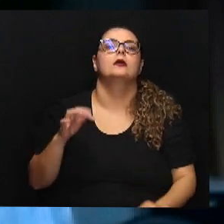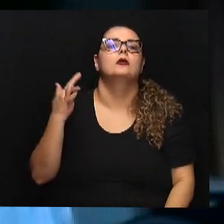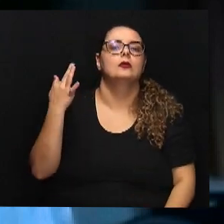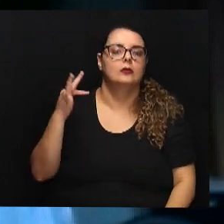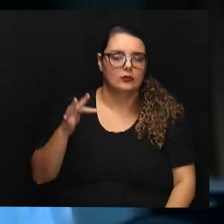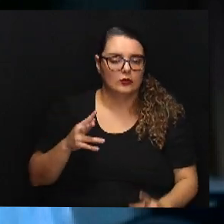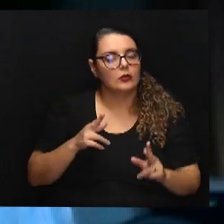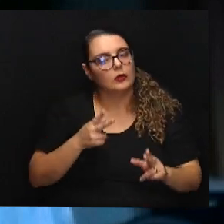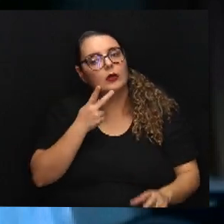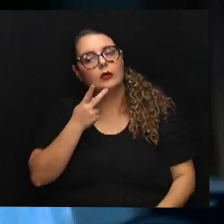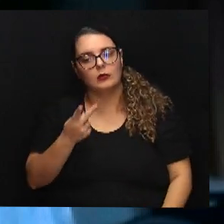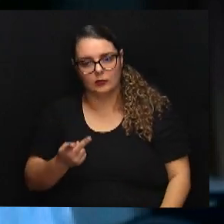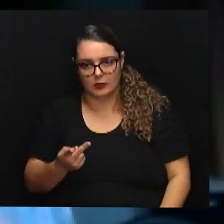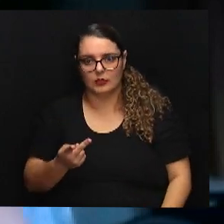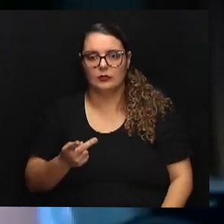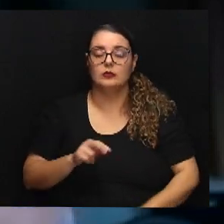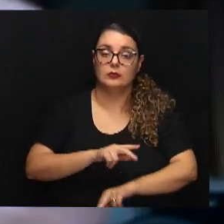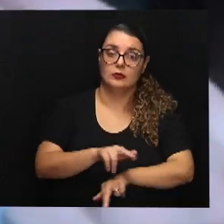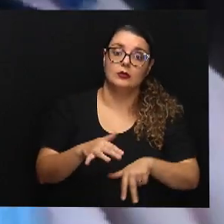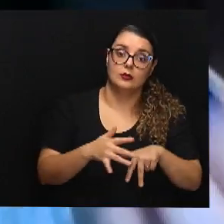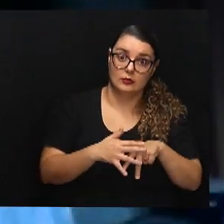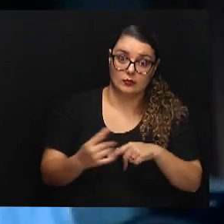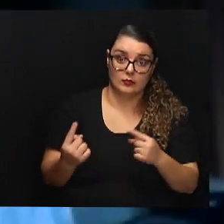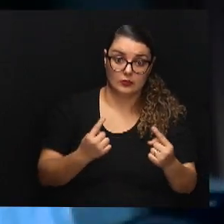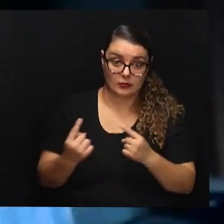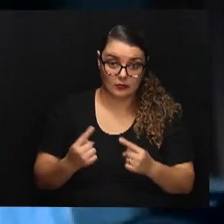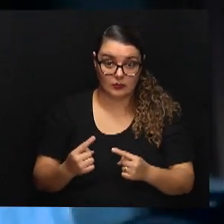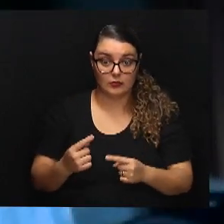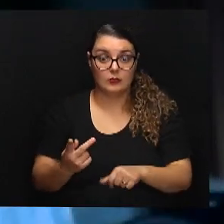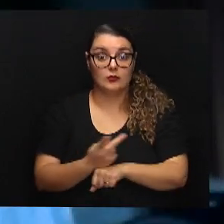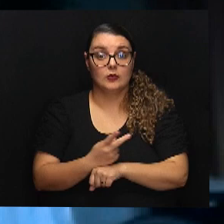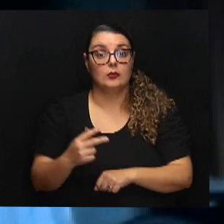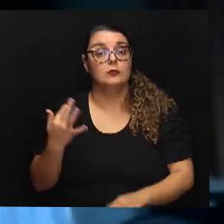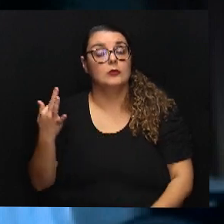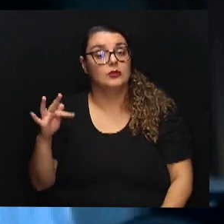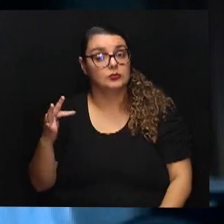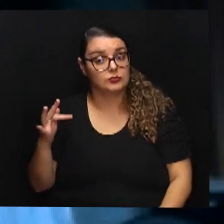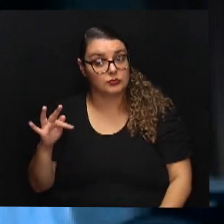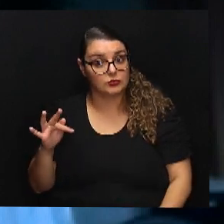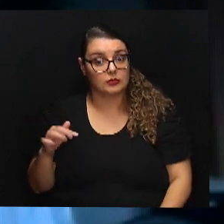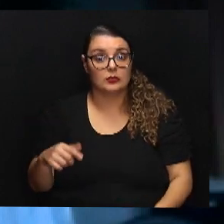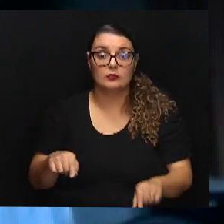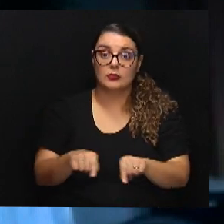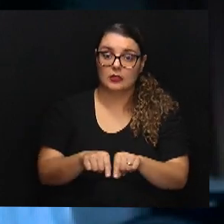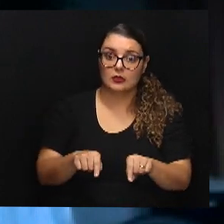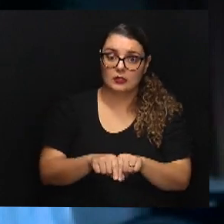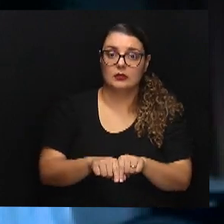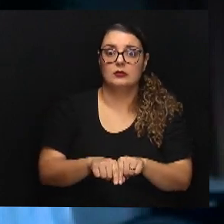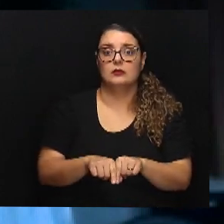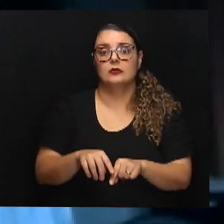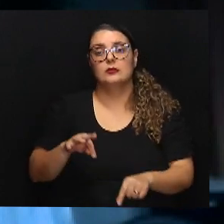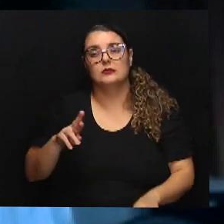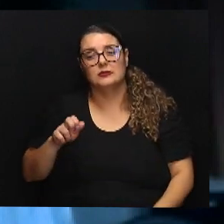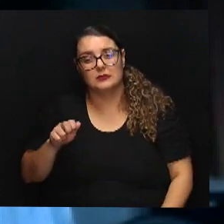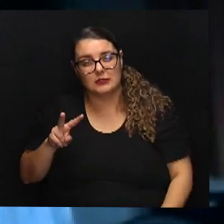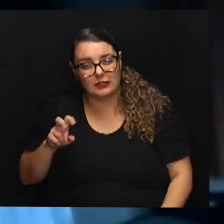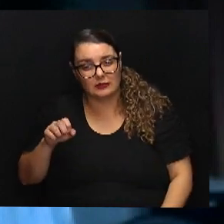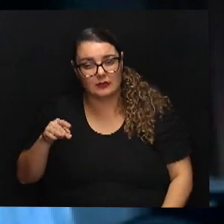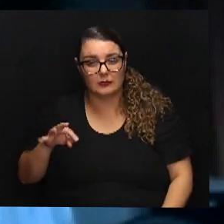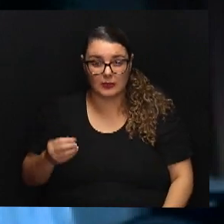ele vai se desenvolver. E essa doença pode causar dores, como a gente falou. Muitos pacientes nos procuram por causa da